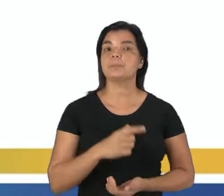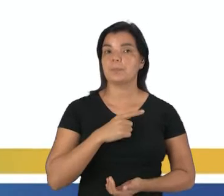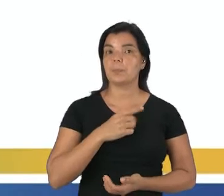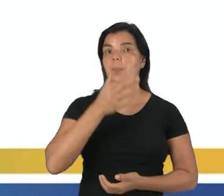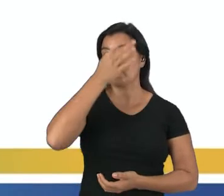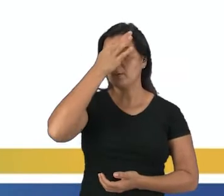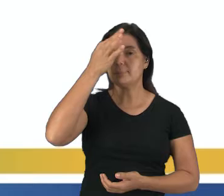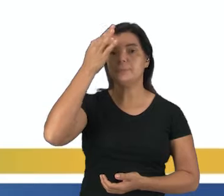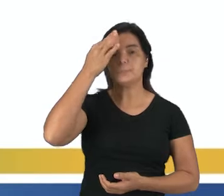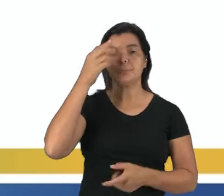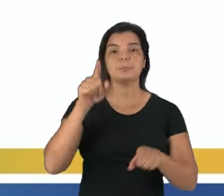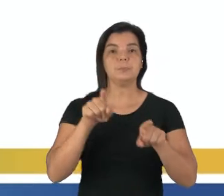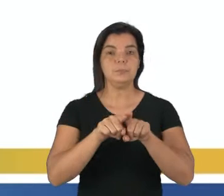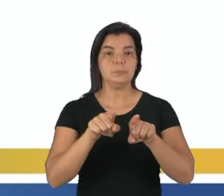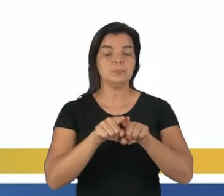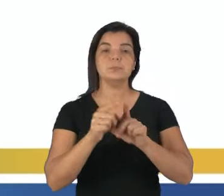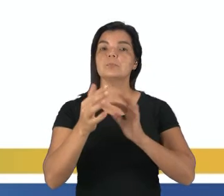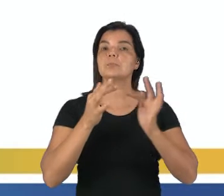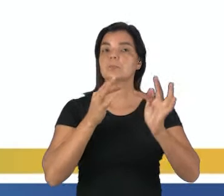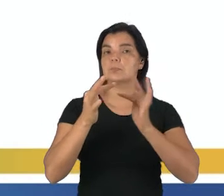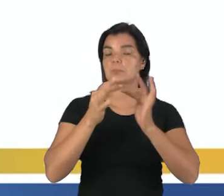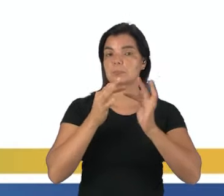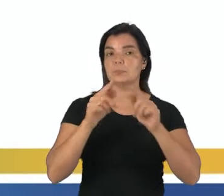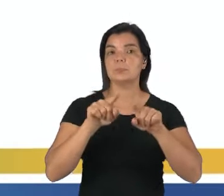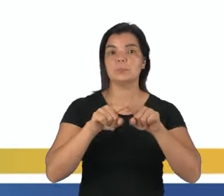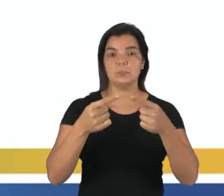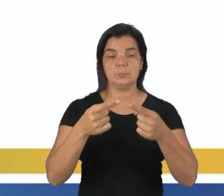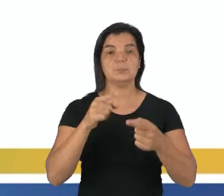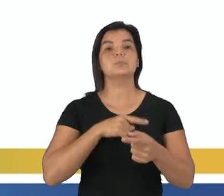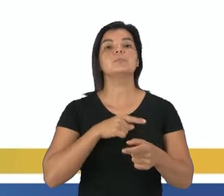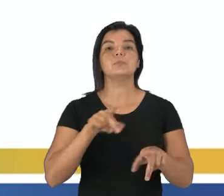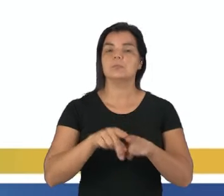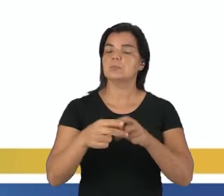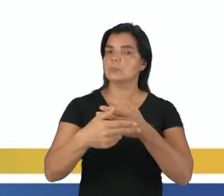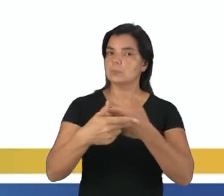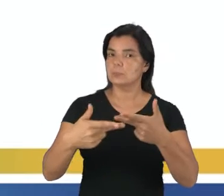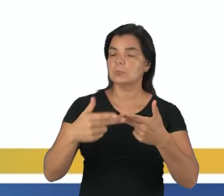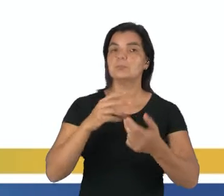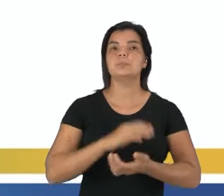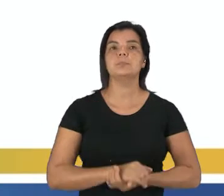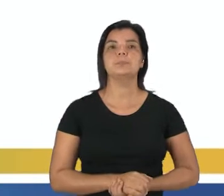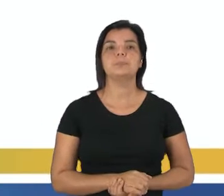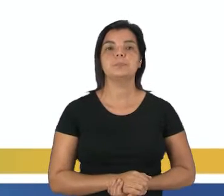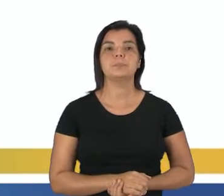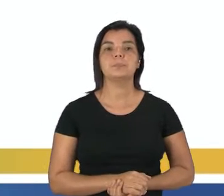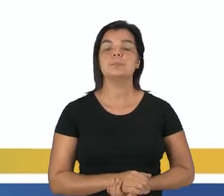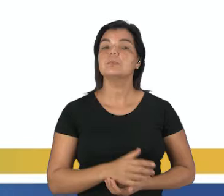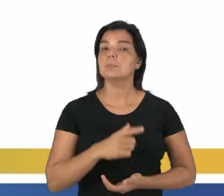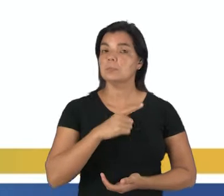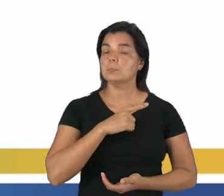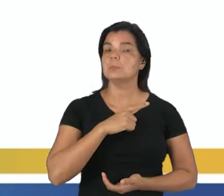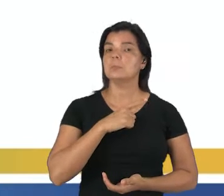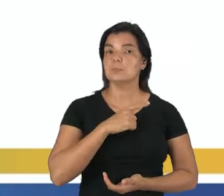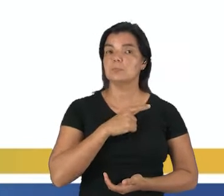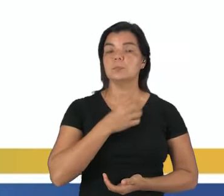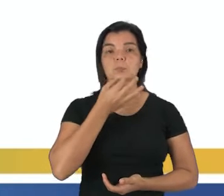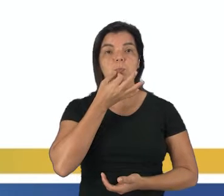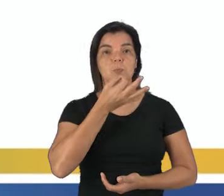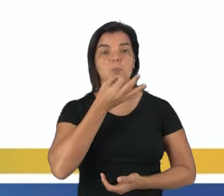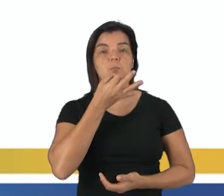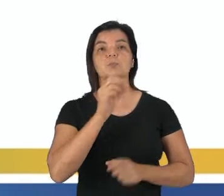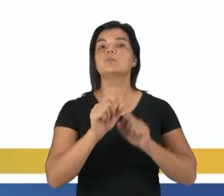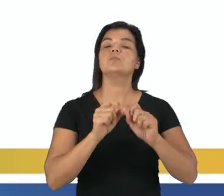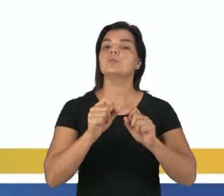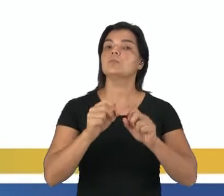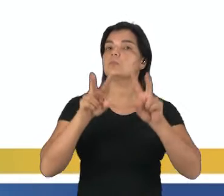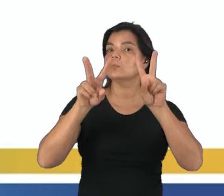foi filósofo, né, físico, né, quem era filósofo nessa época aí fazia muita coisa, né. E aí ele tem uma opinião a